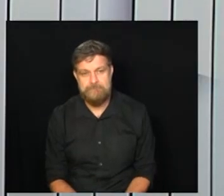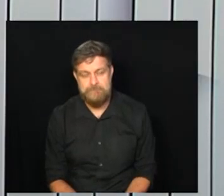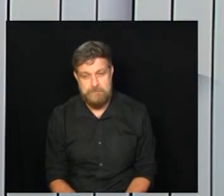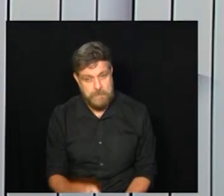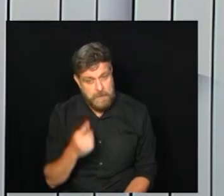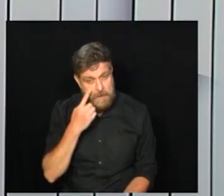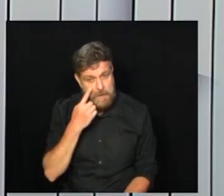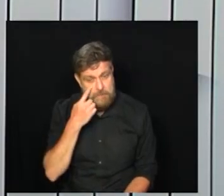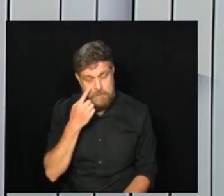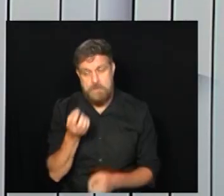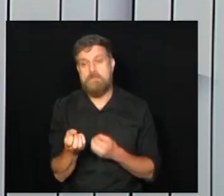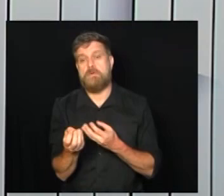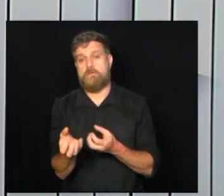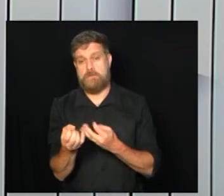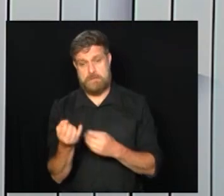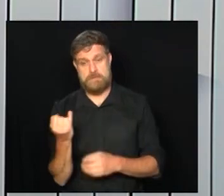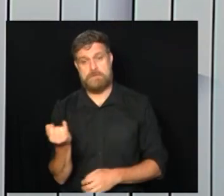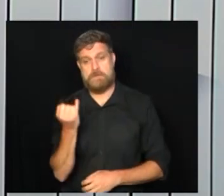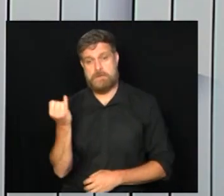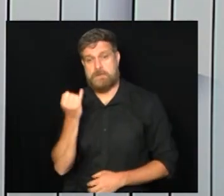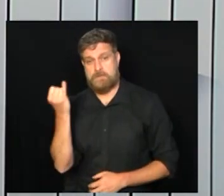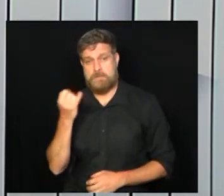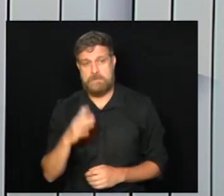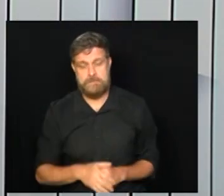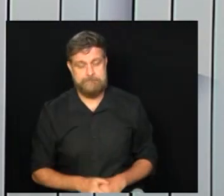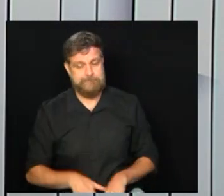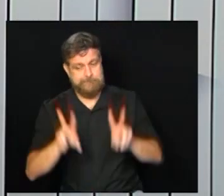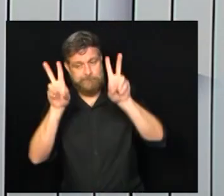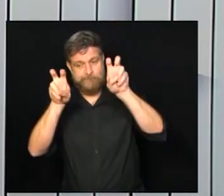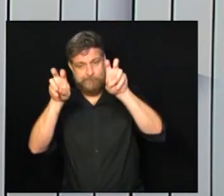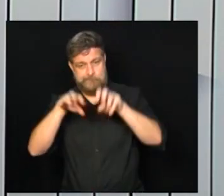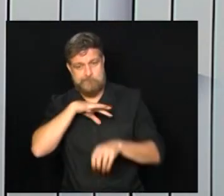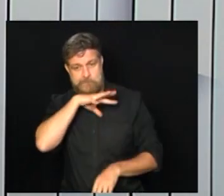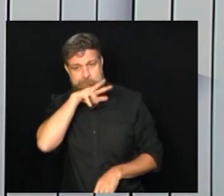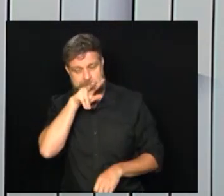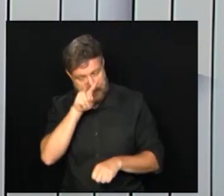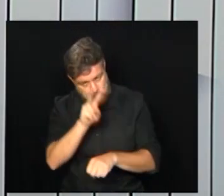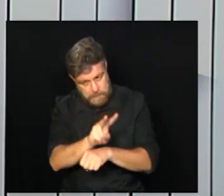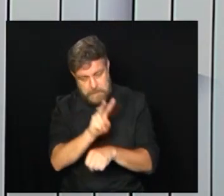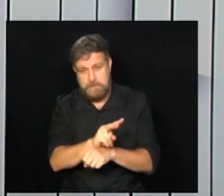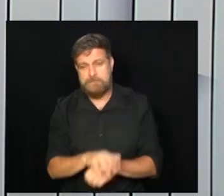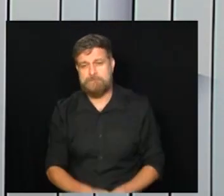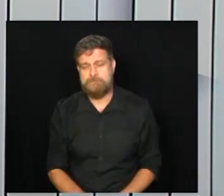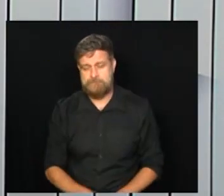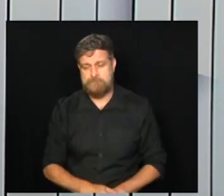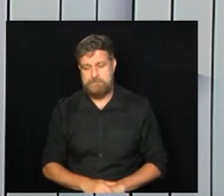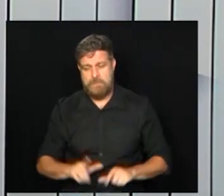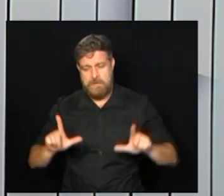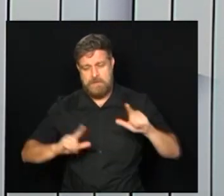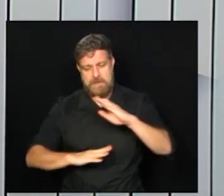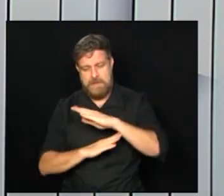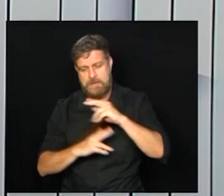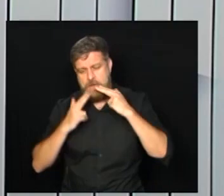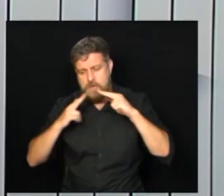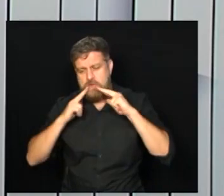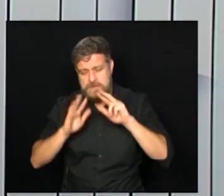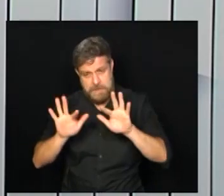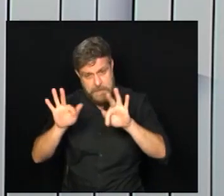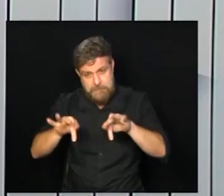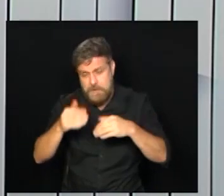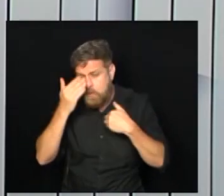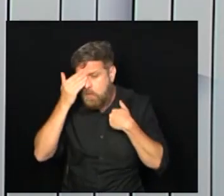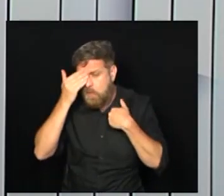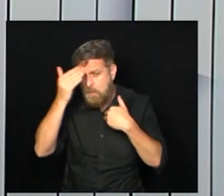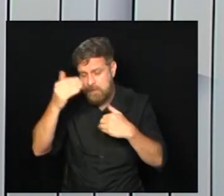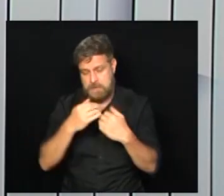Viu aí, né? Informações importantes em relação ao seu pet. O Câmara Notícia fica por aqui. Muito